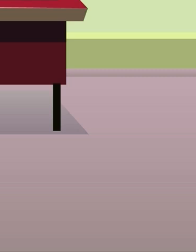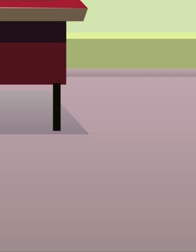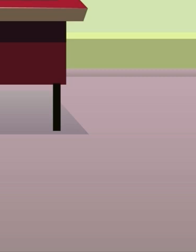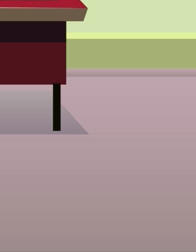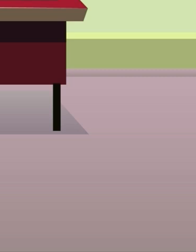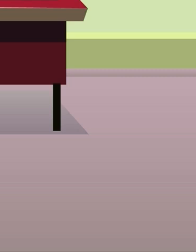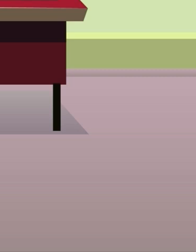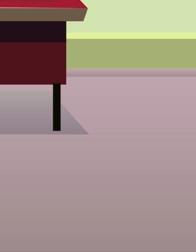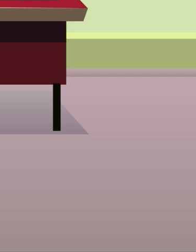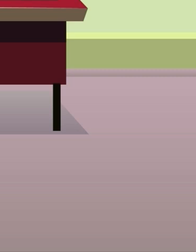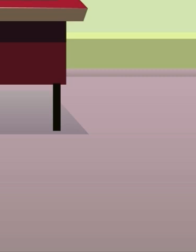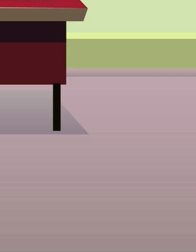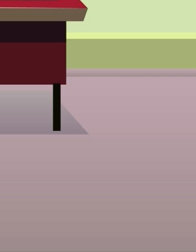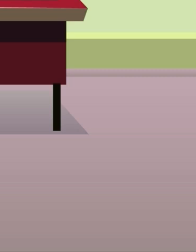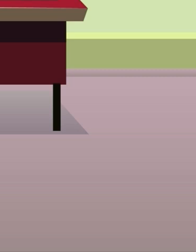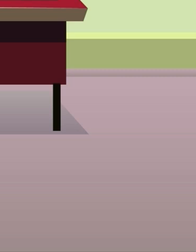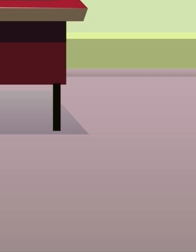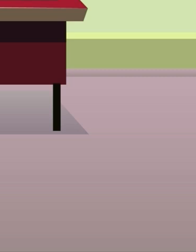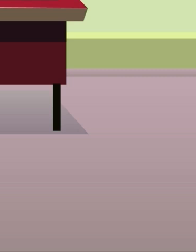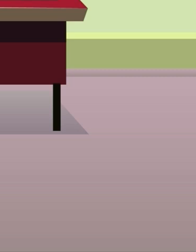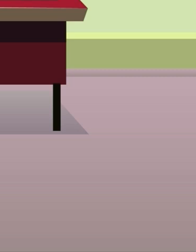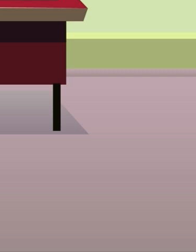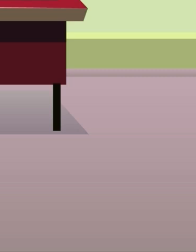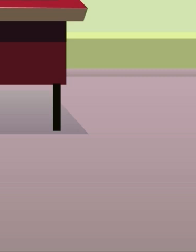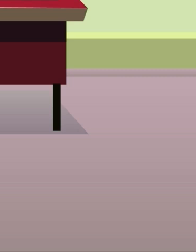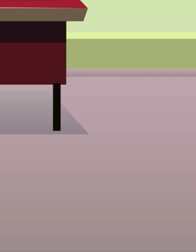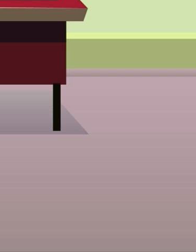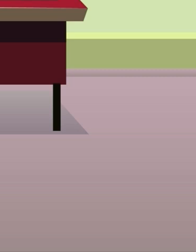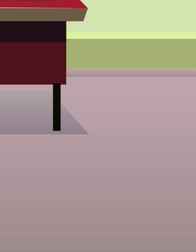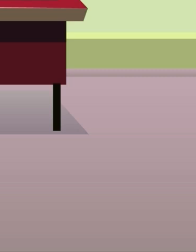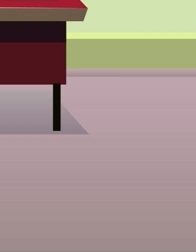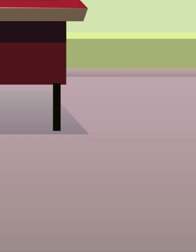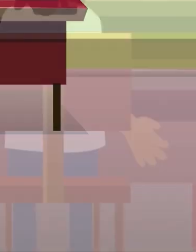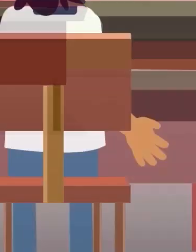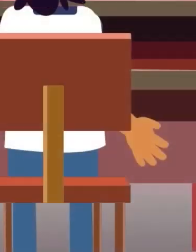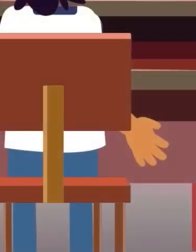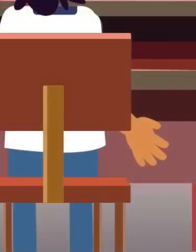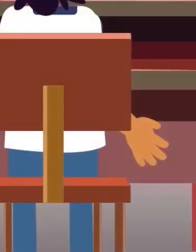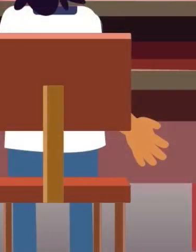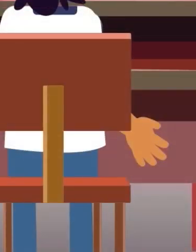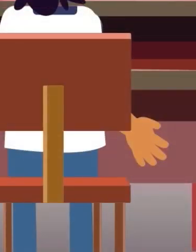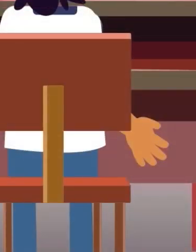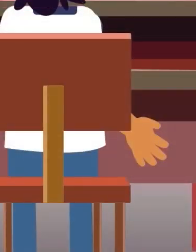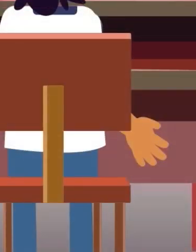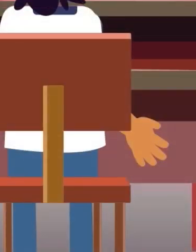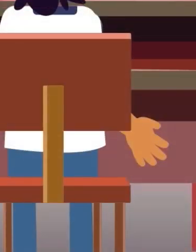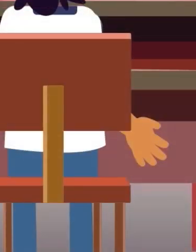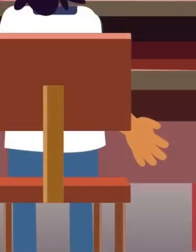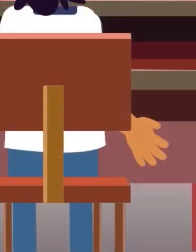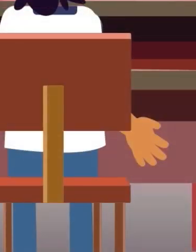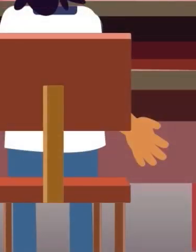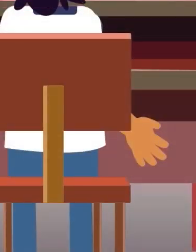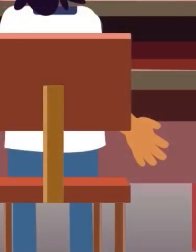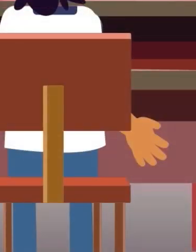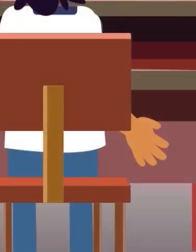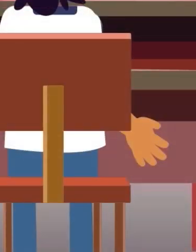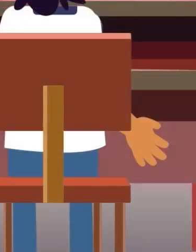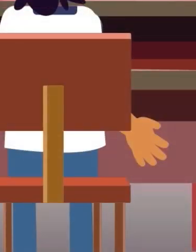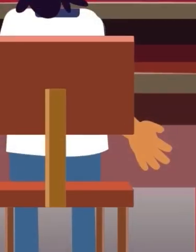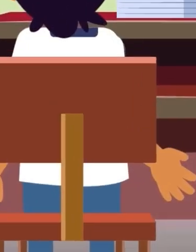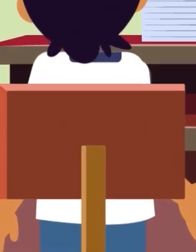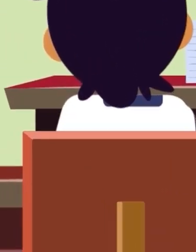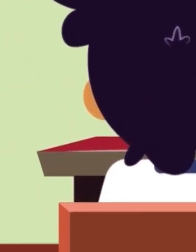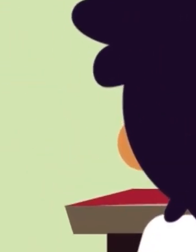Good afternoon, Lucas. Yes, you may come in. Please sit down. Excuse me, may I go to the